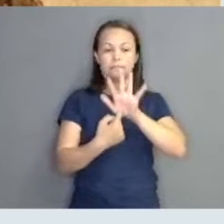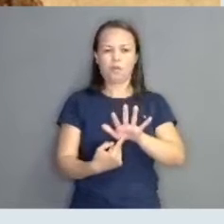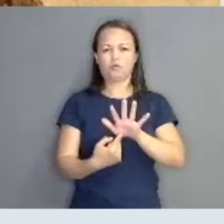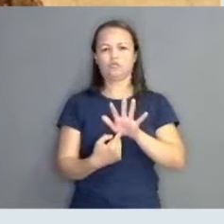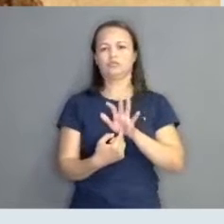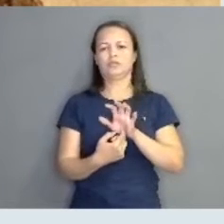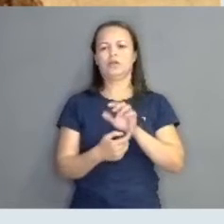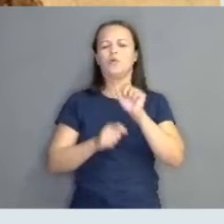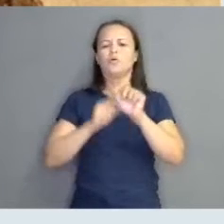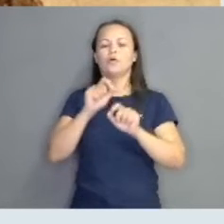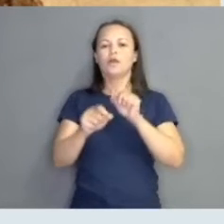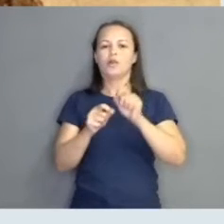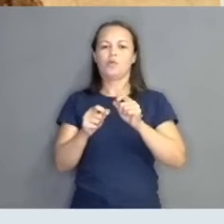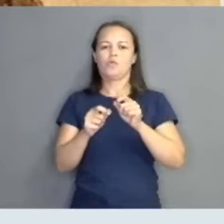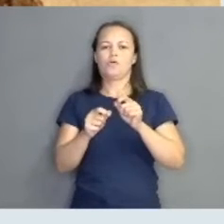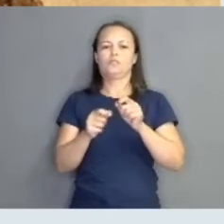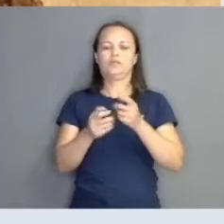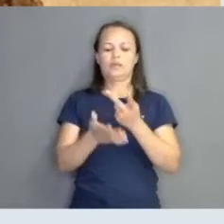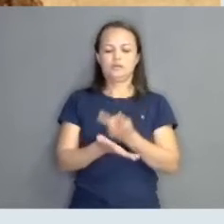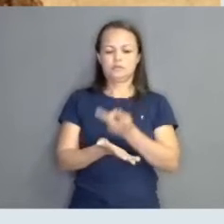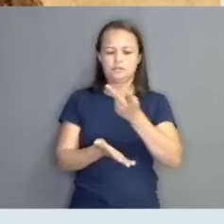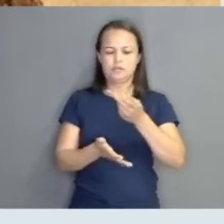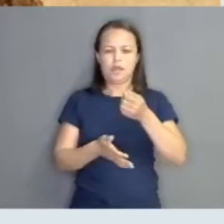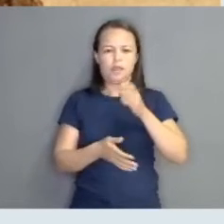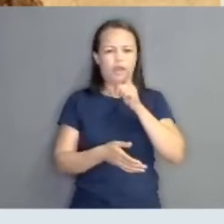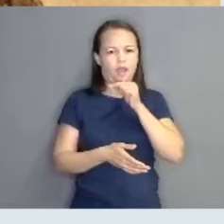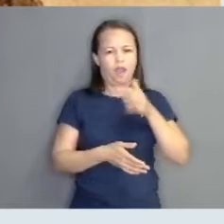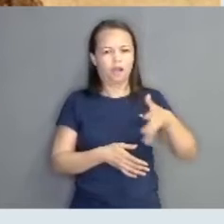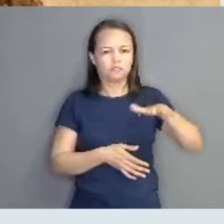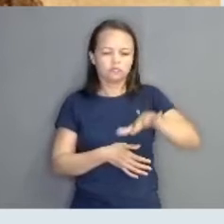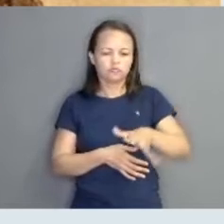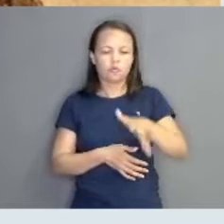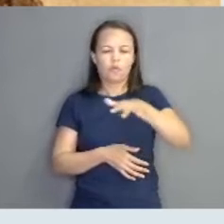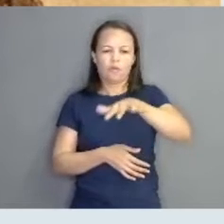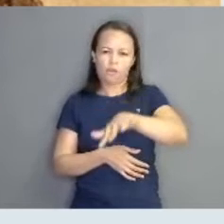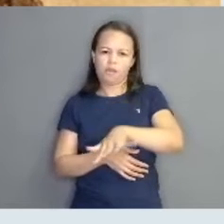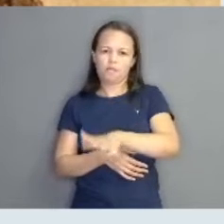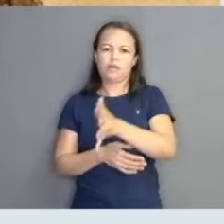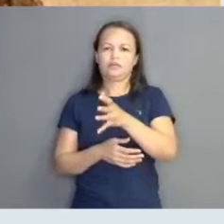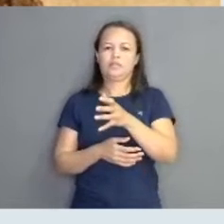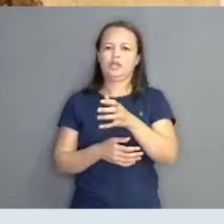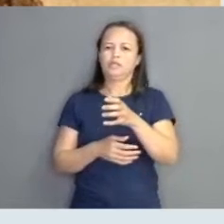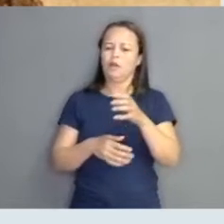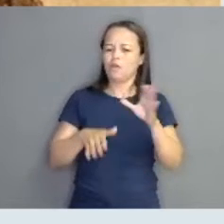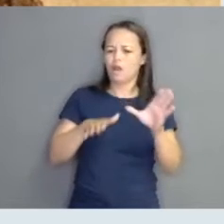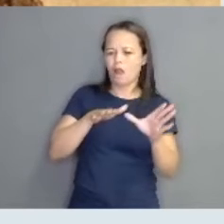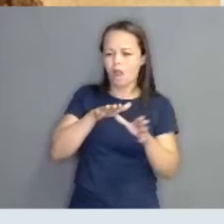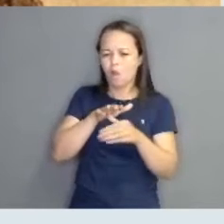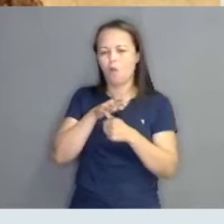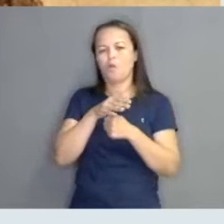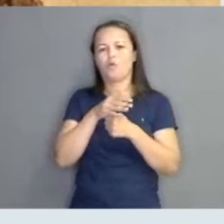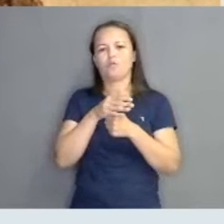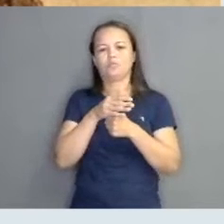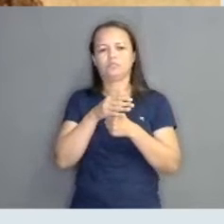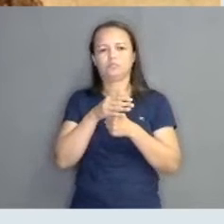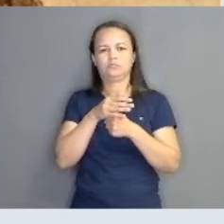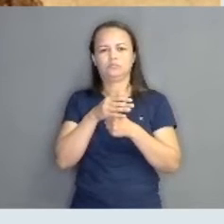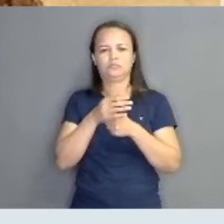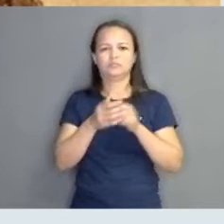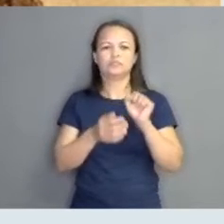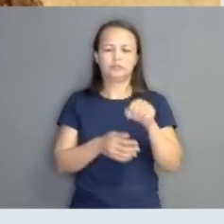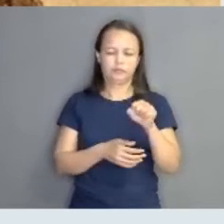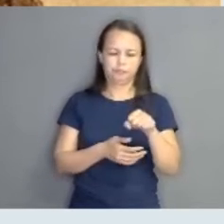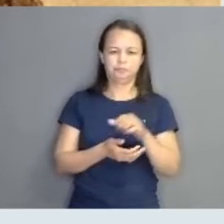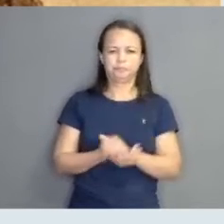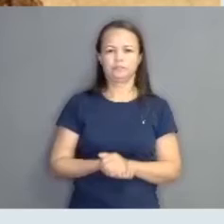que acontecia nos mares nessa época. Então era roubo que existia? Sim. Até reis